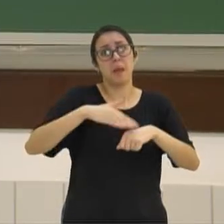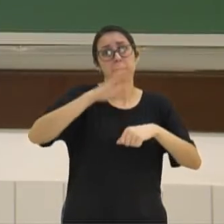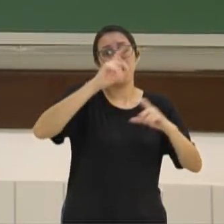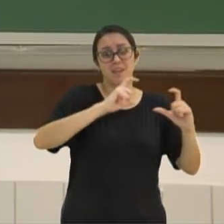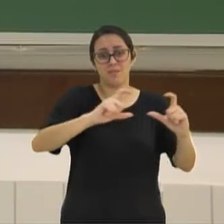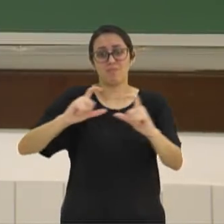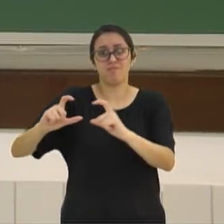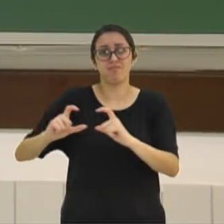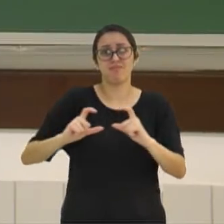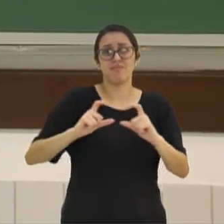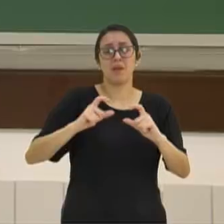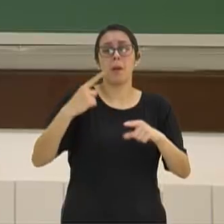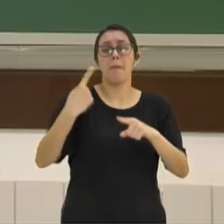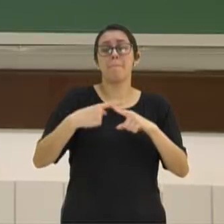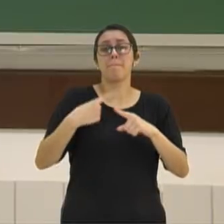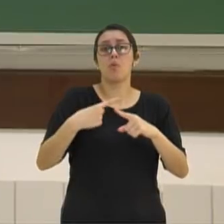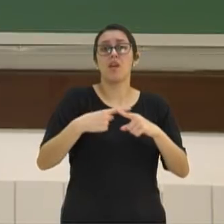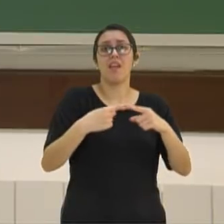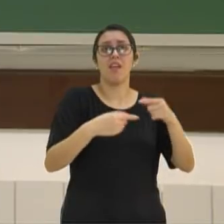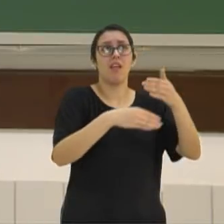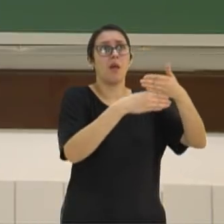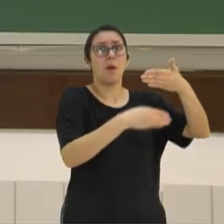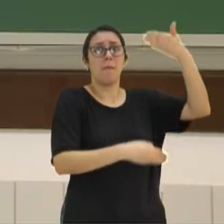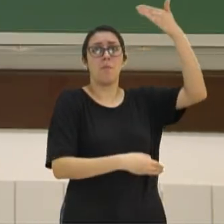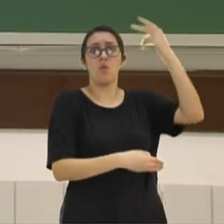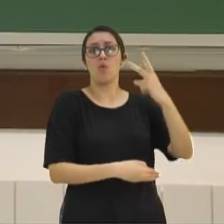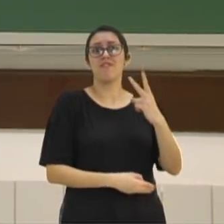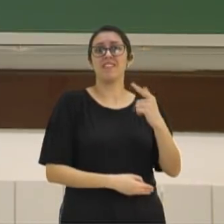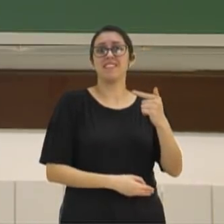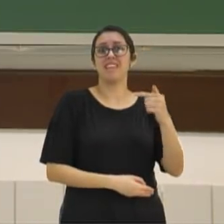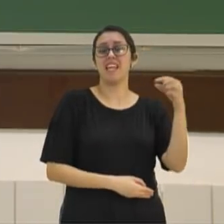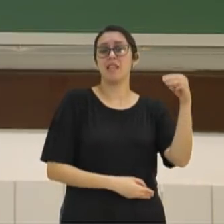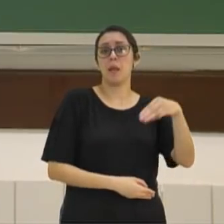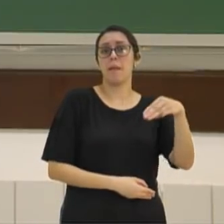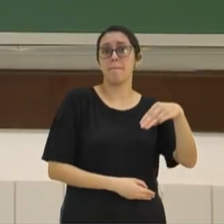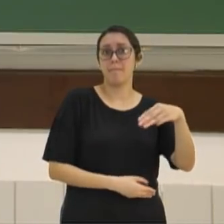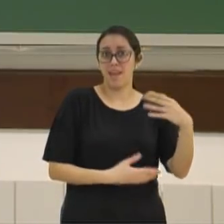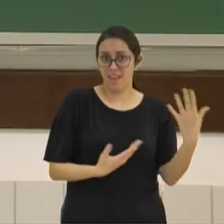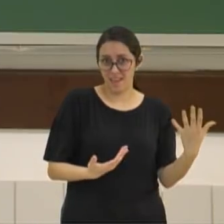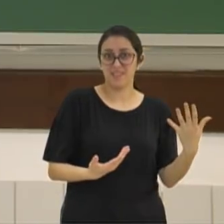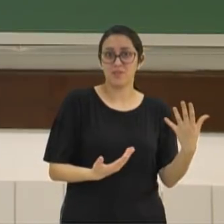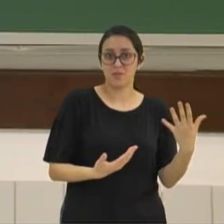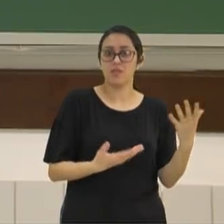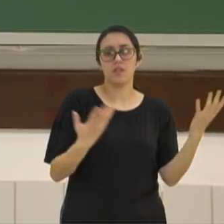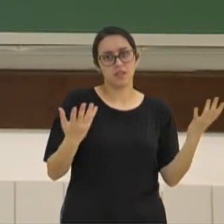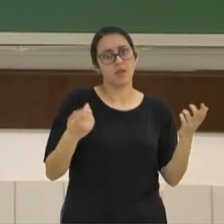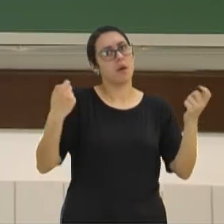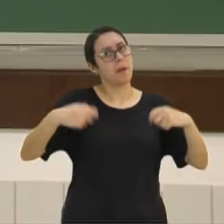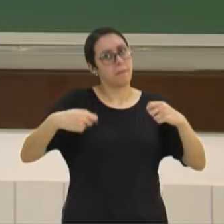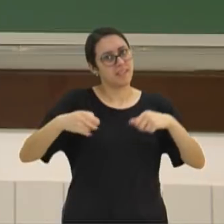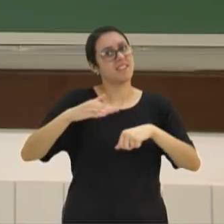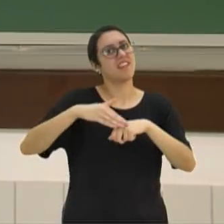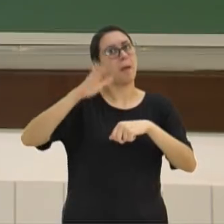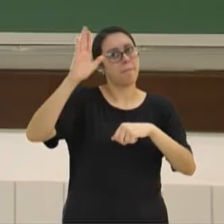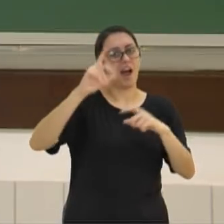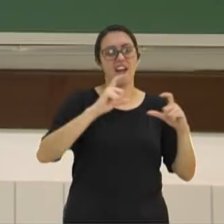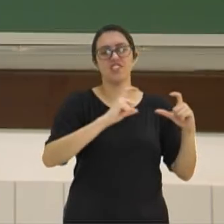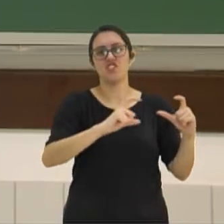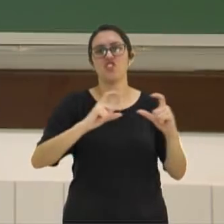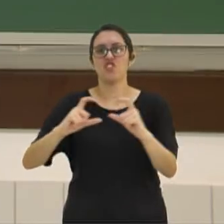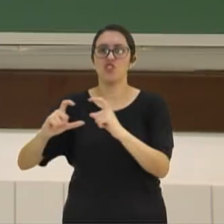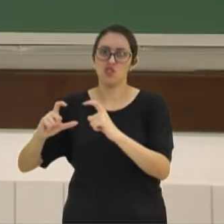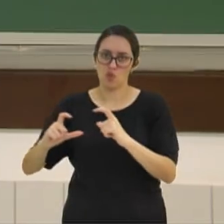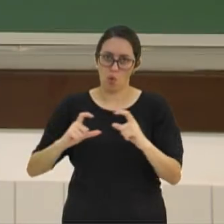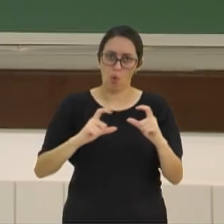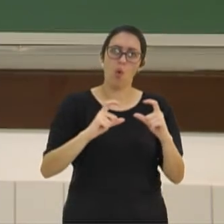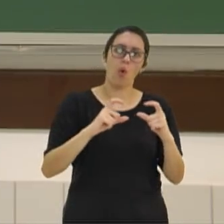são diretamente proporcionais. Maior a metragem do muro, maior a quantidade de tijolos que eu preciso, além dos